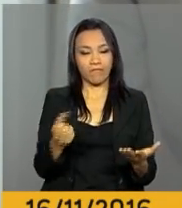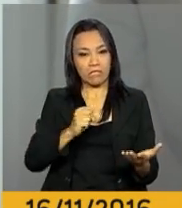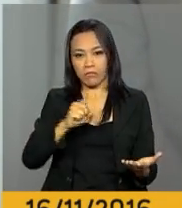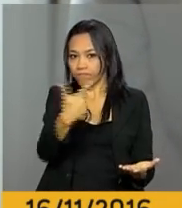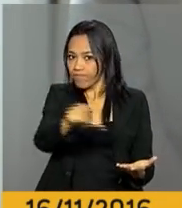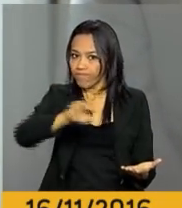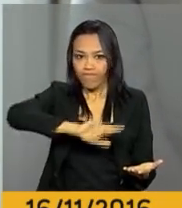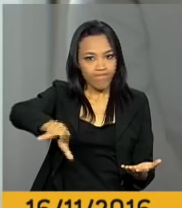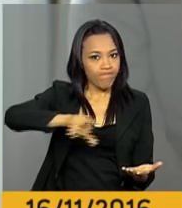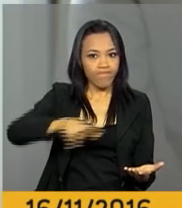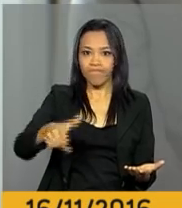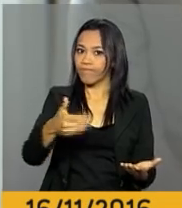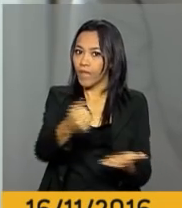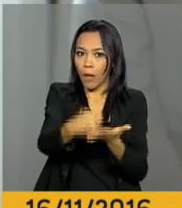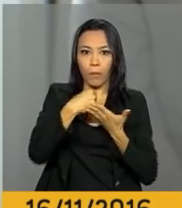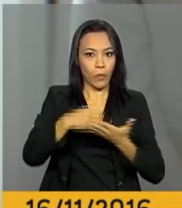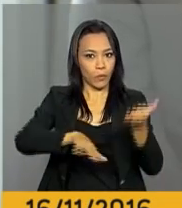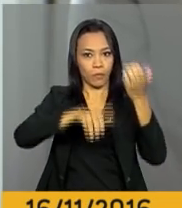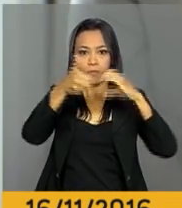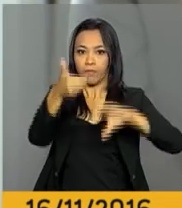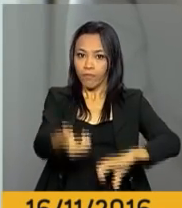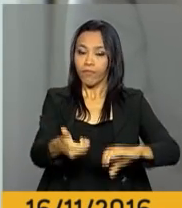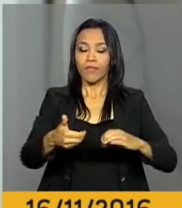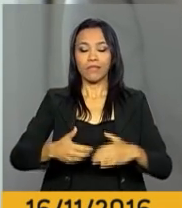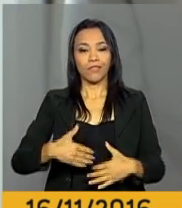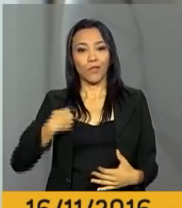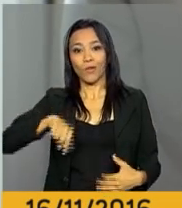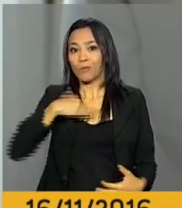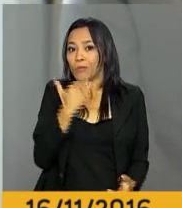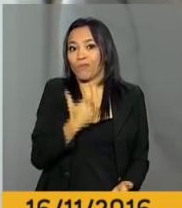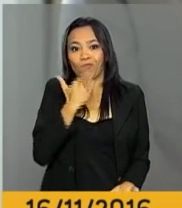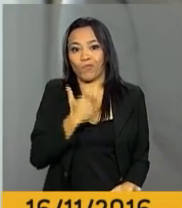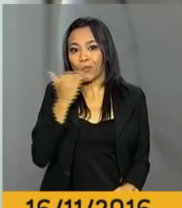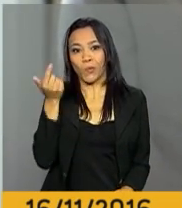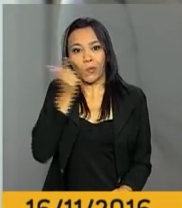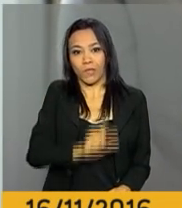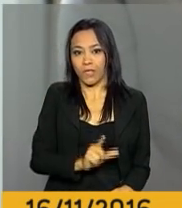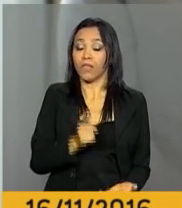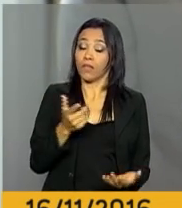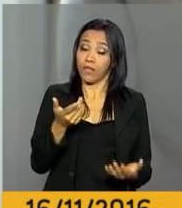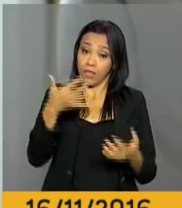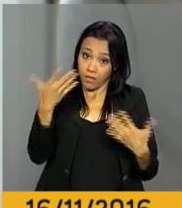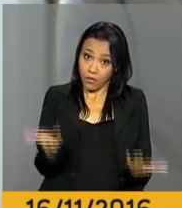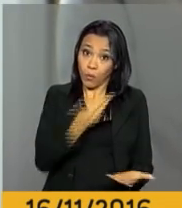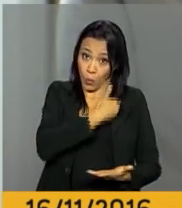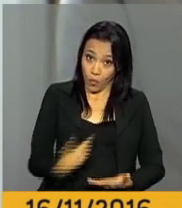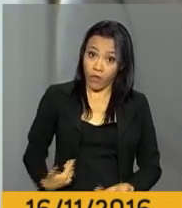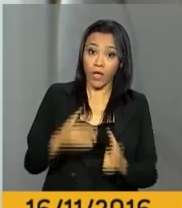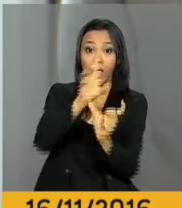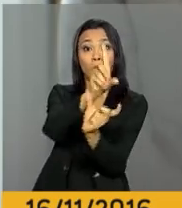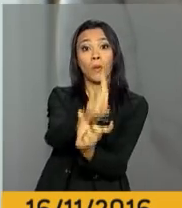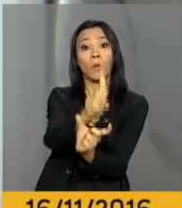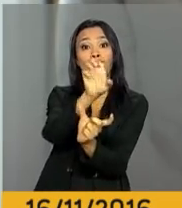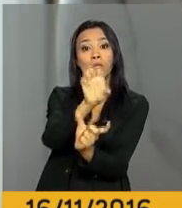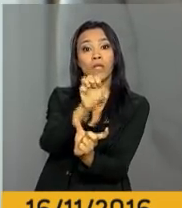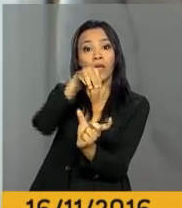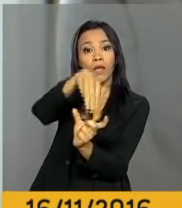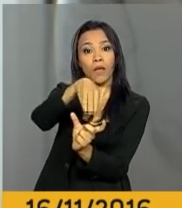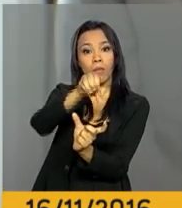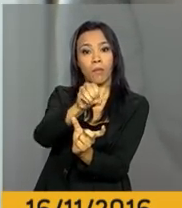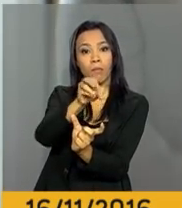Nacional, evidentemente não estaríamos exercitando o governo. E na democracia é assim. Muitas e muitas vezes eu